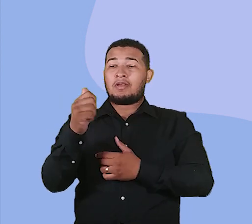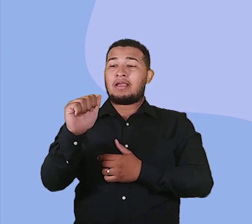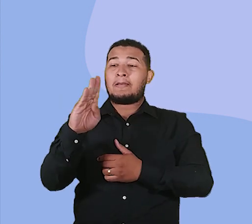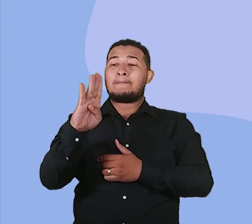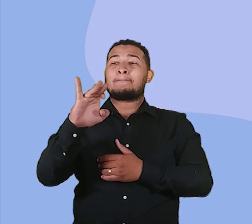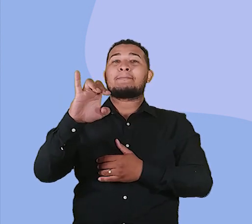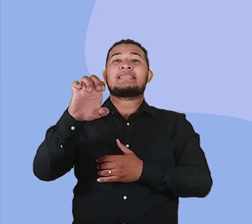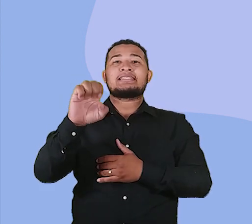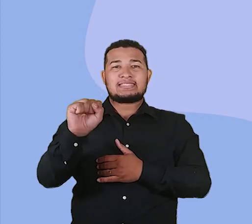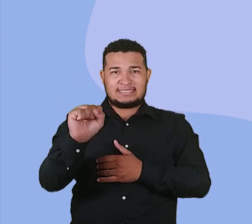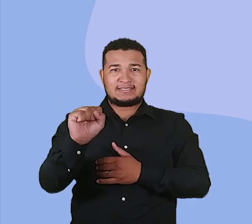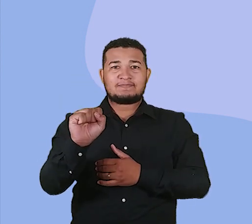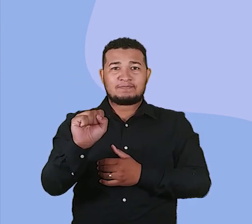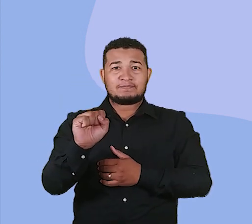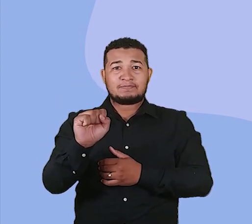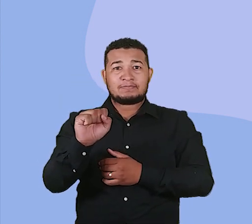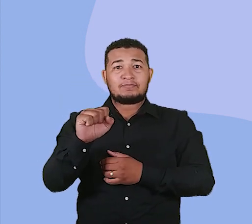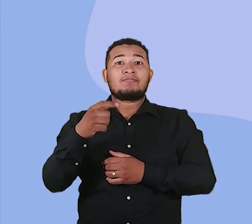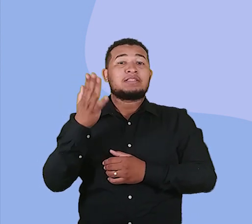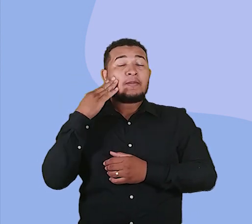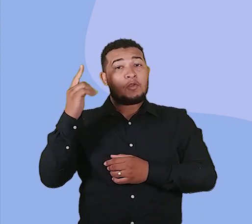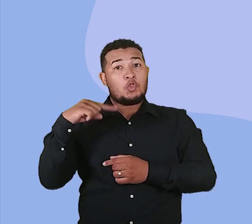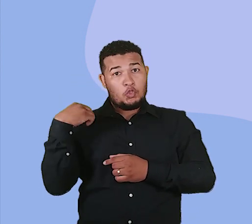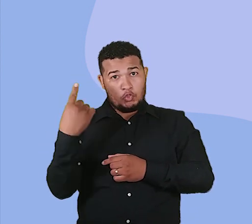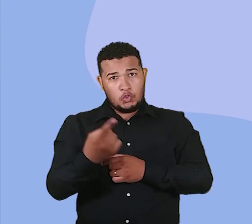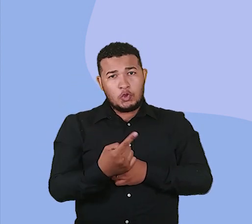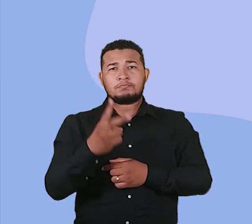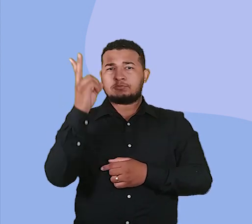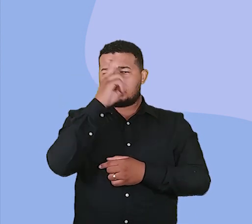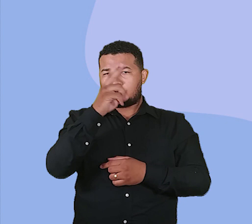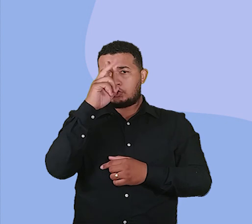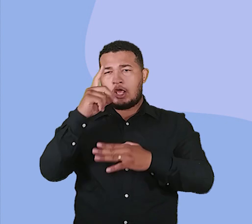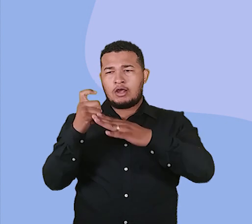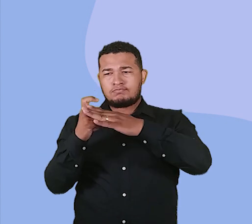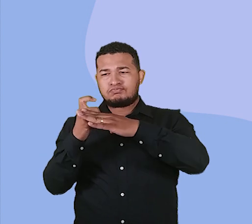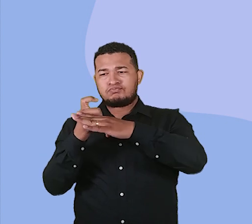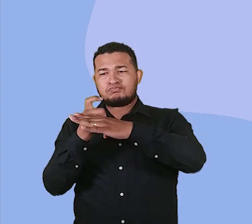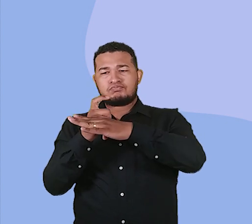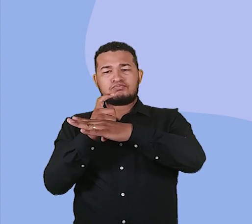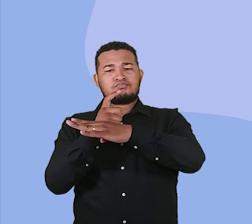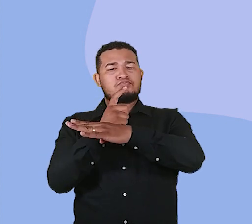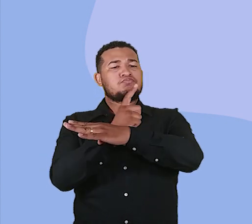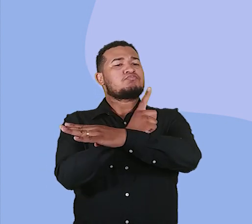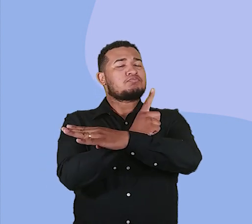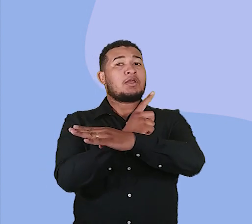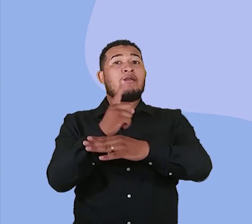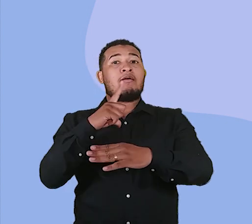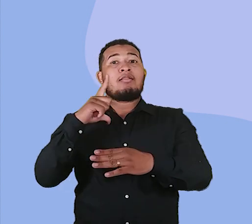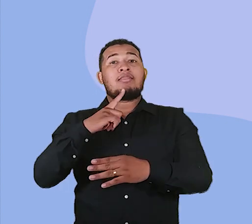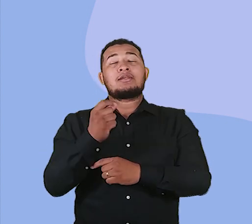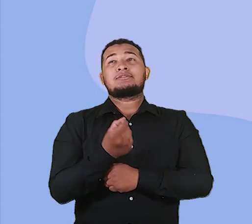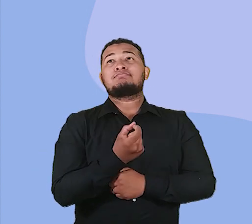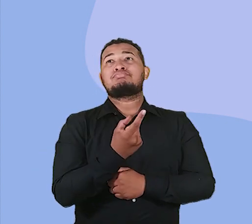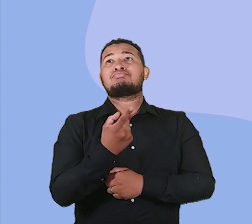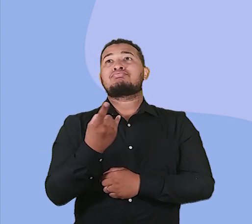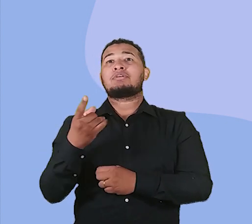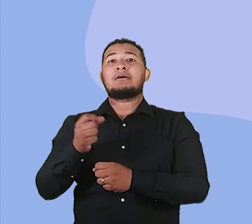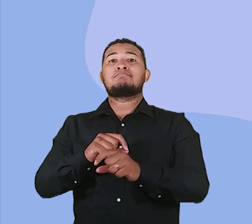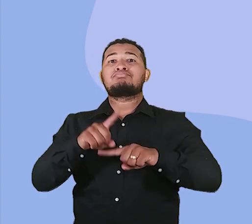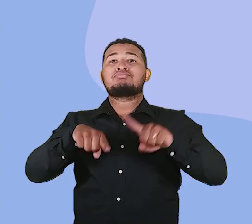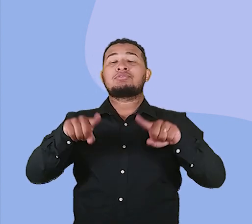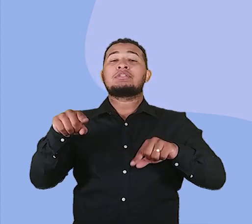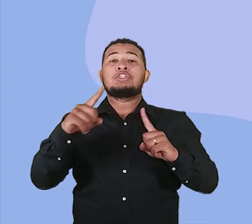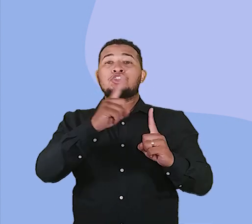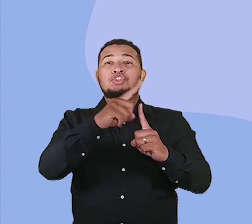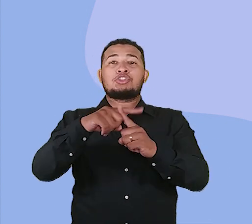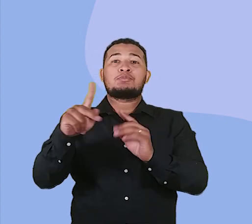habilis é nosso né na nossa história evolutiva é tiveram vários